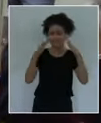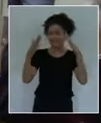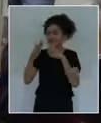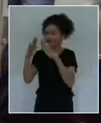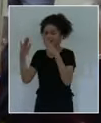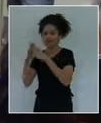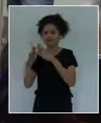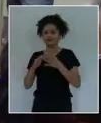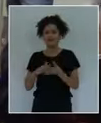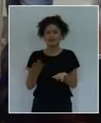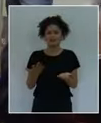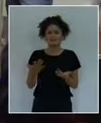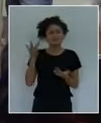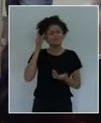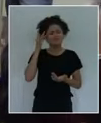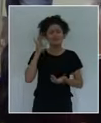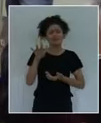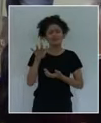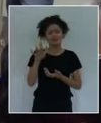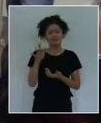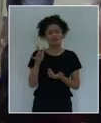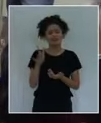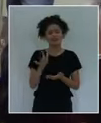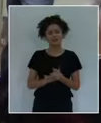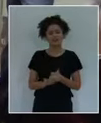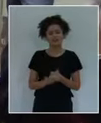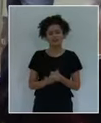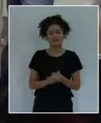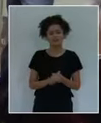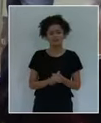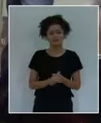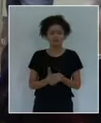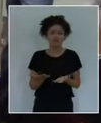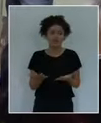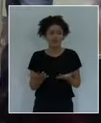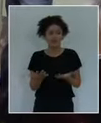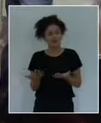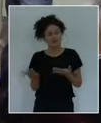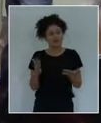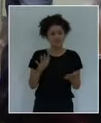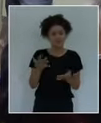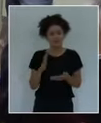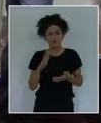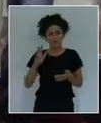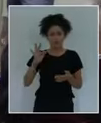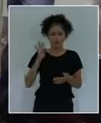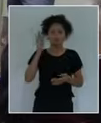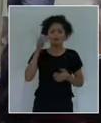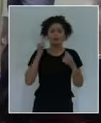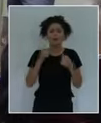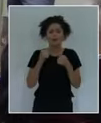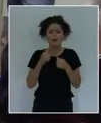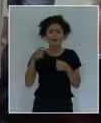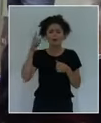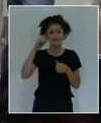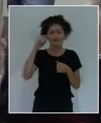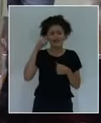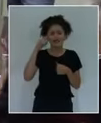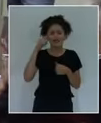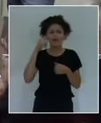eu não sei, você sabe melhor do que eu. Poderia mais tarde pensar, ou se alguma cidade já faz isso, um